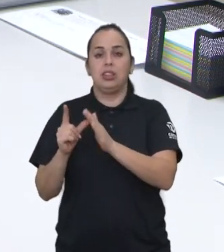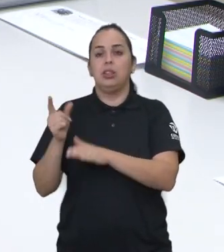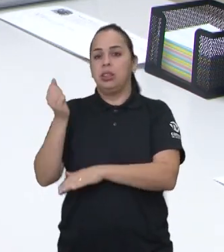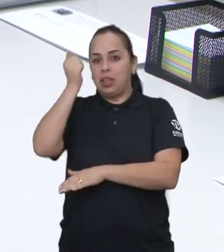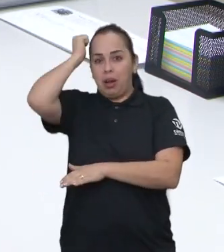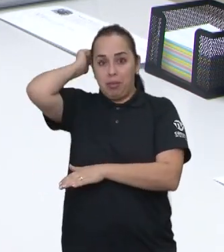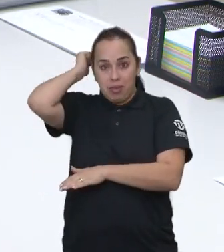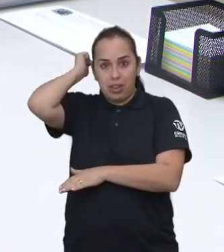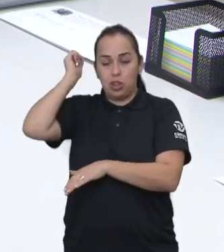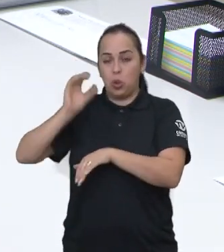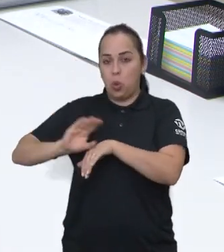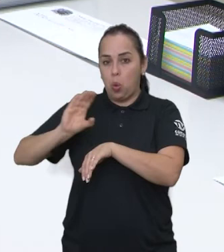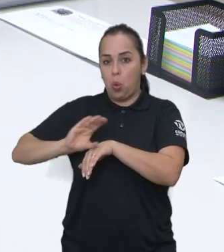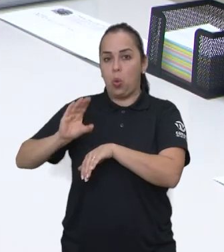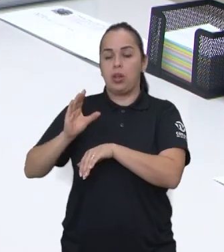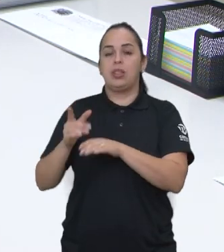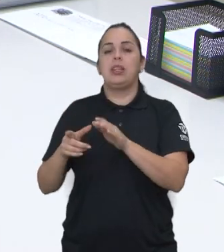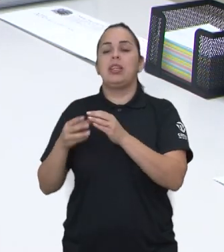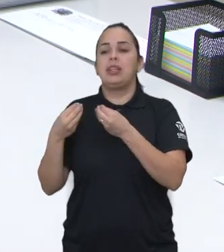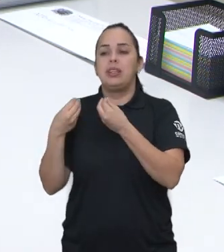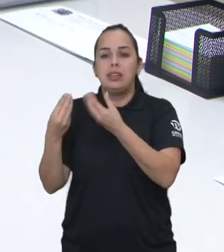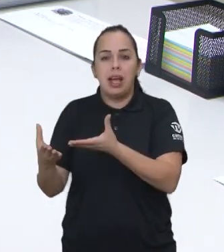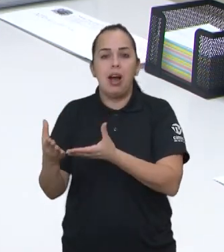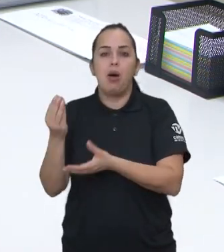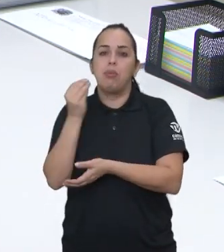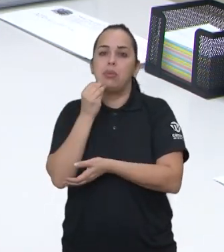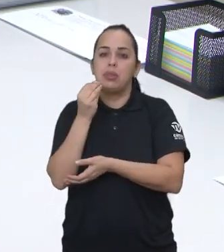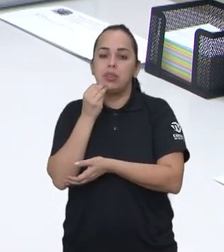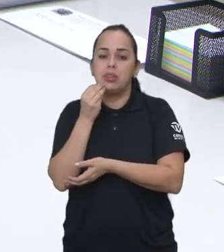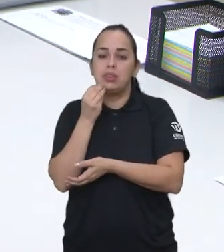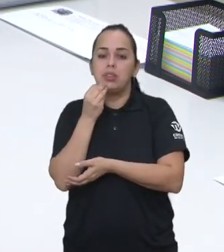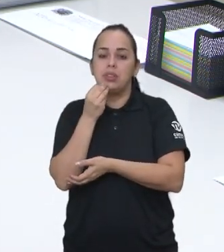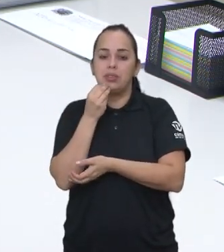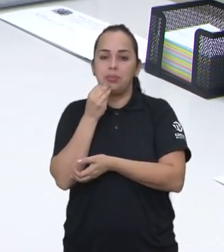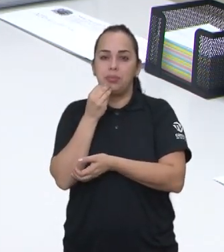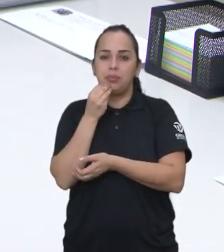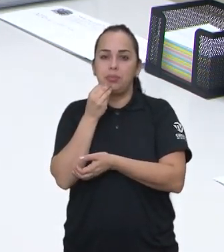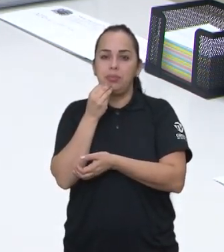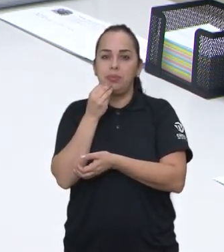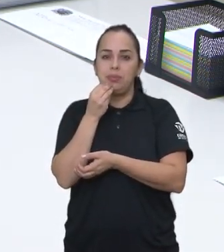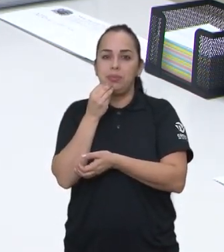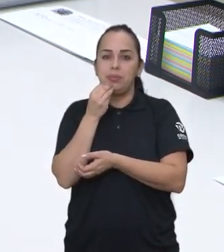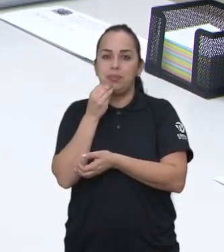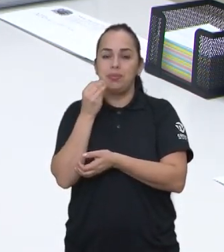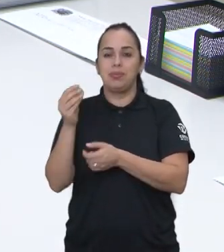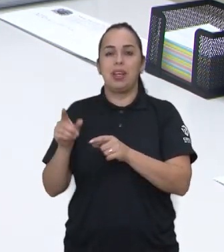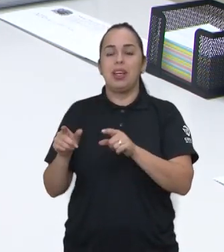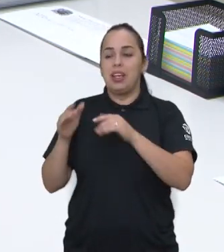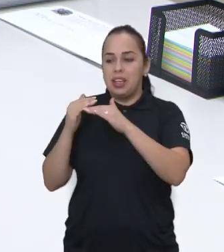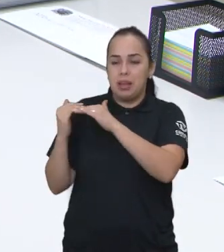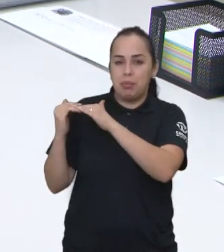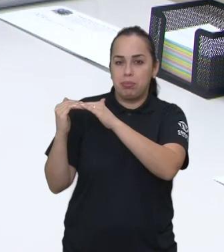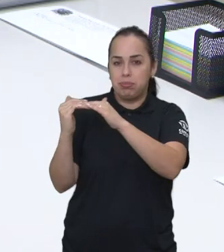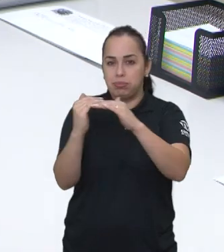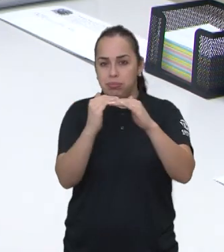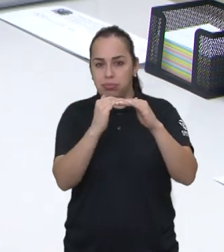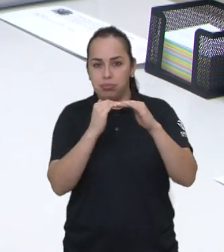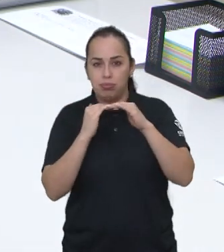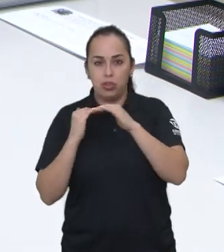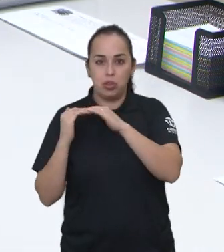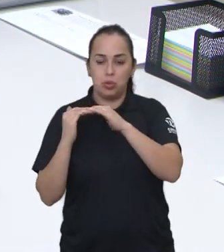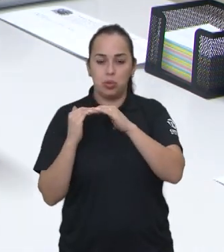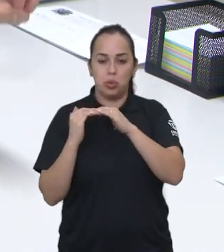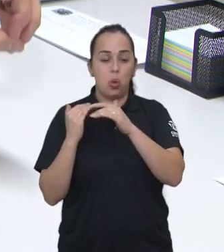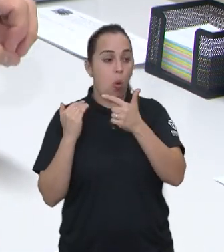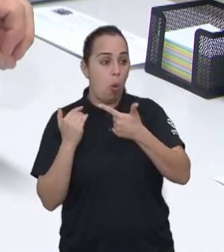pré-vestibular esse curso pré-vestibular dando condições que ele dispute o vestibular em igualdade